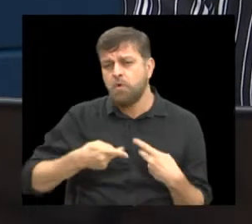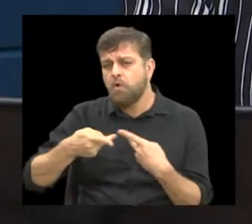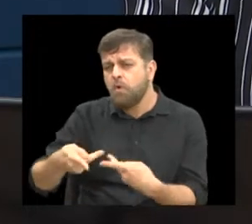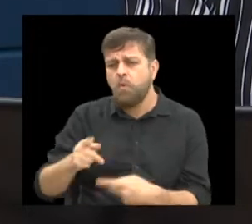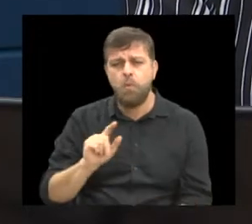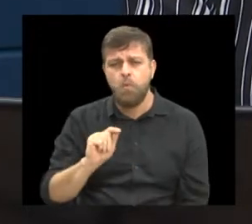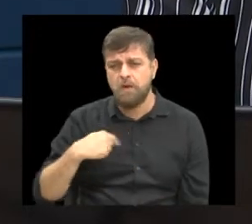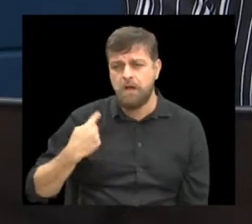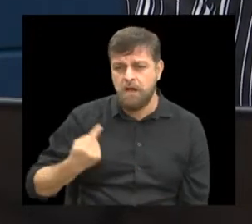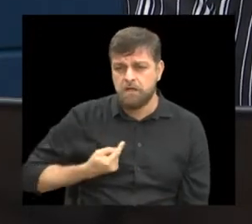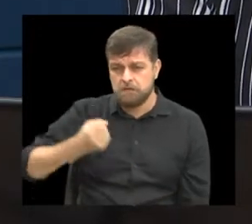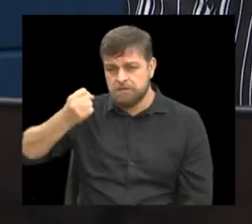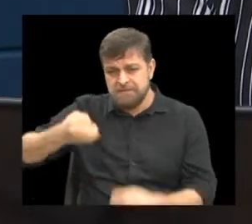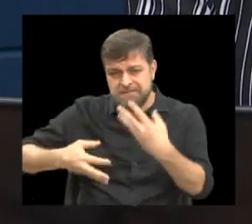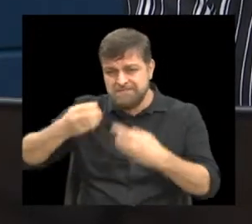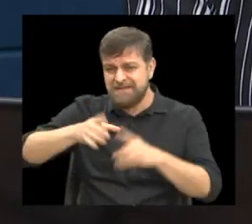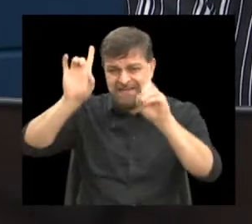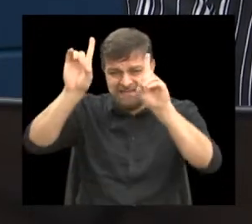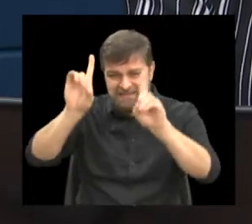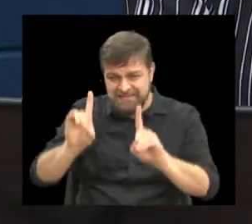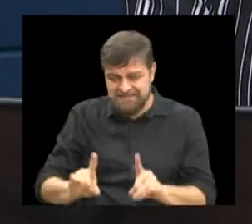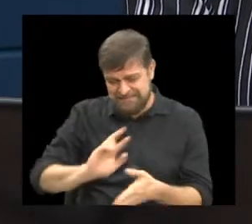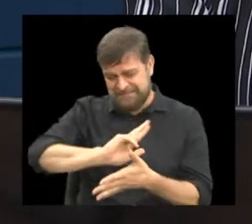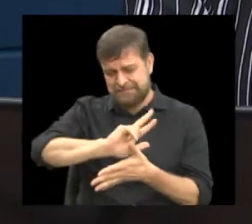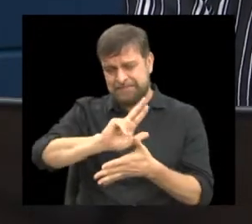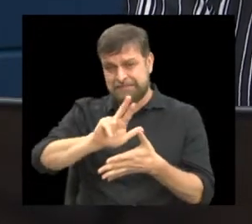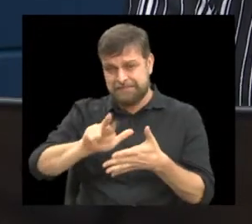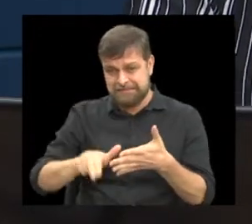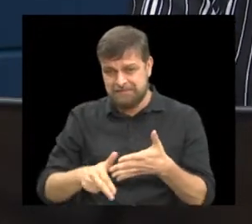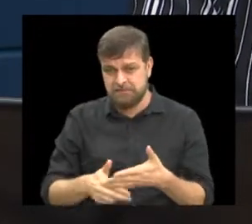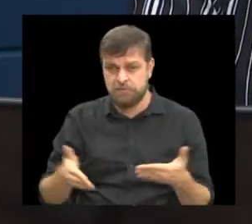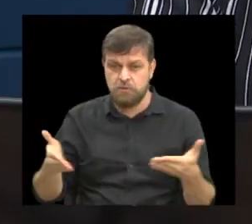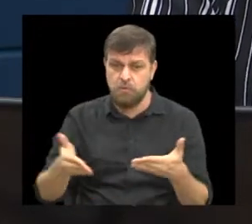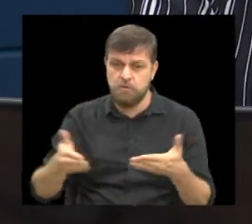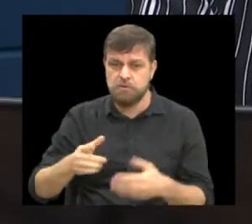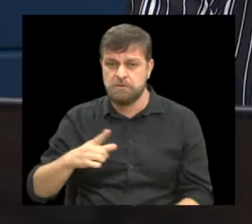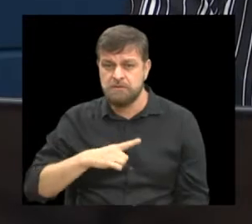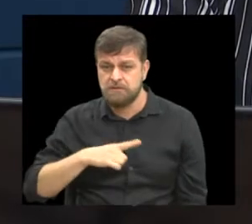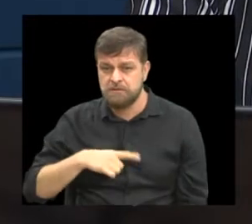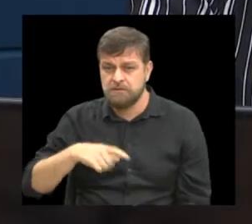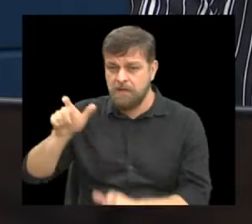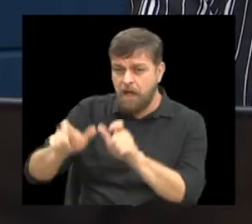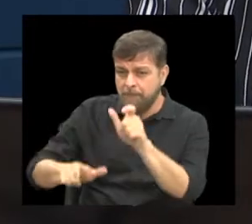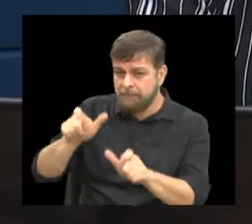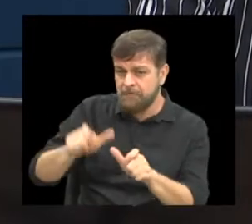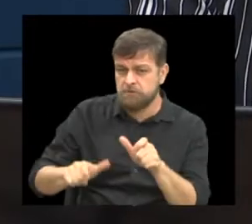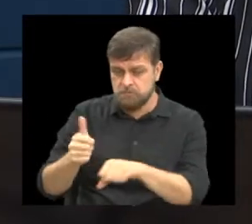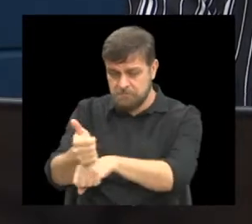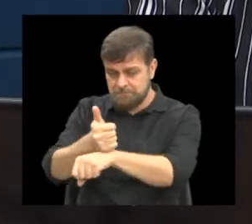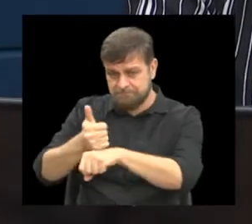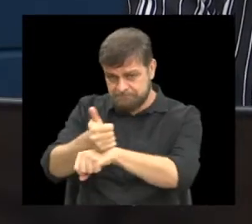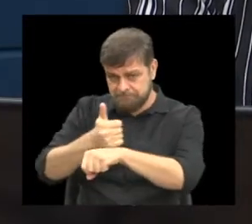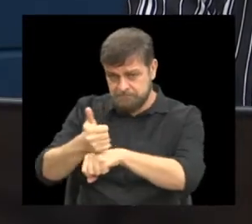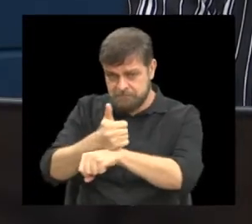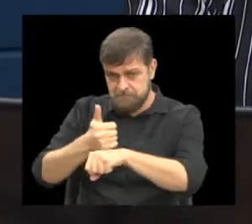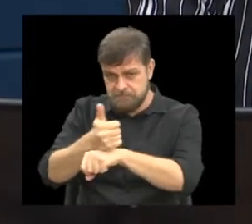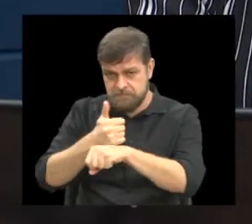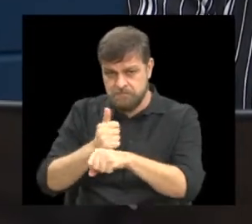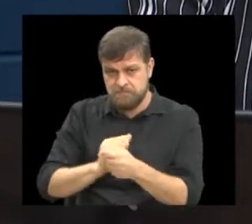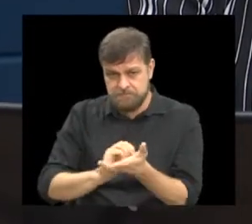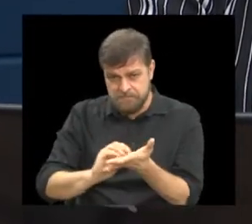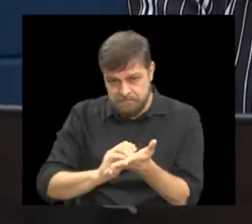um pouco sobre todas as deficiências. E hoje nós temos aqui pessoas que são especialistas na parte de